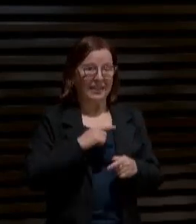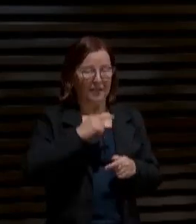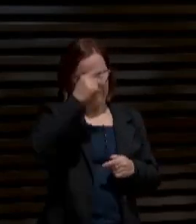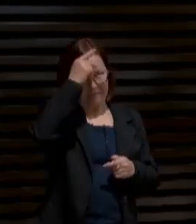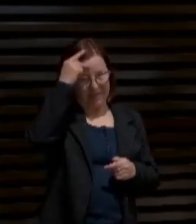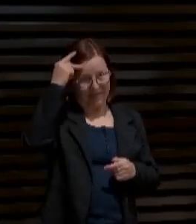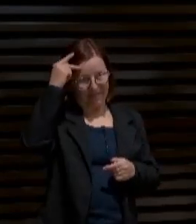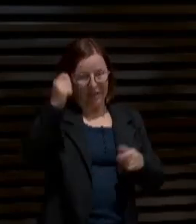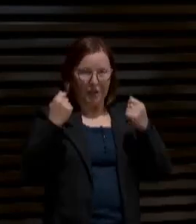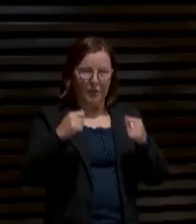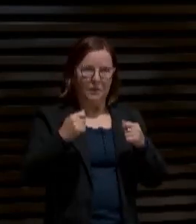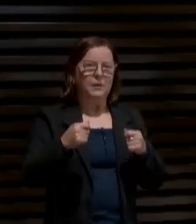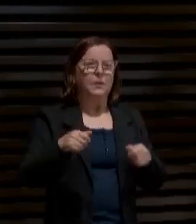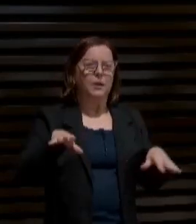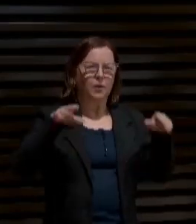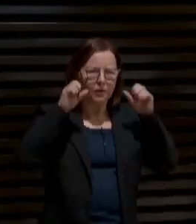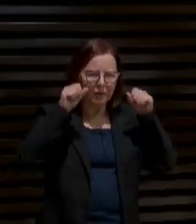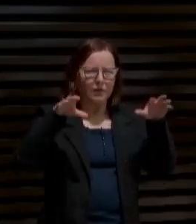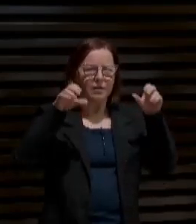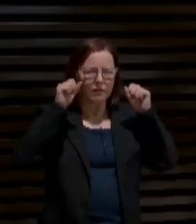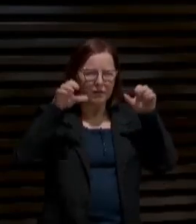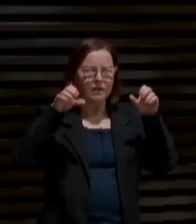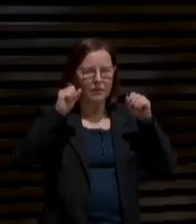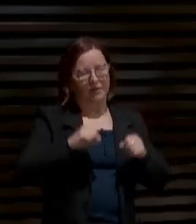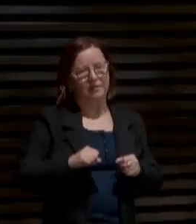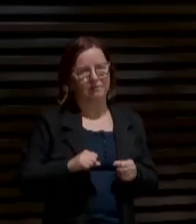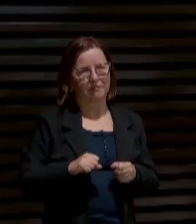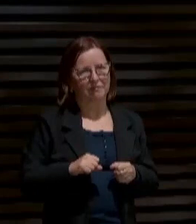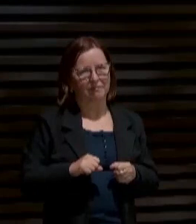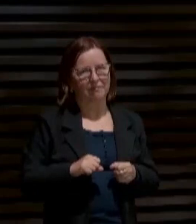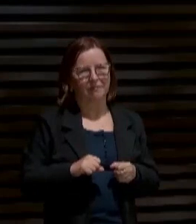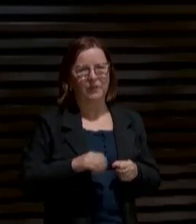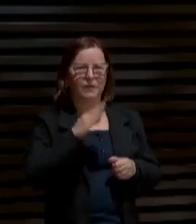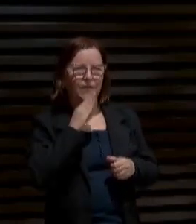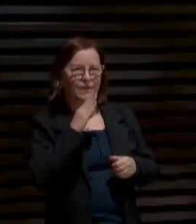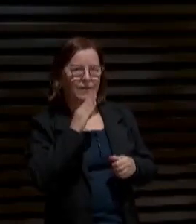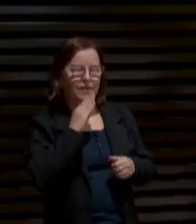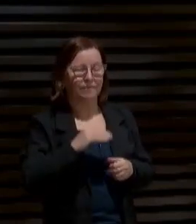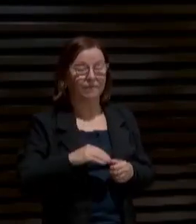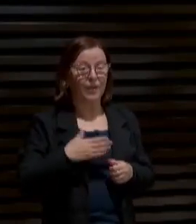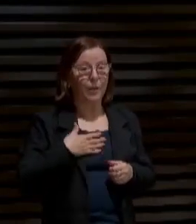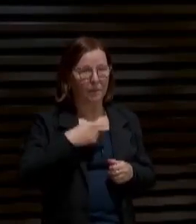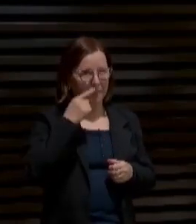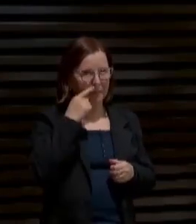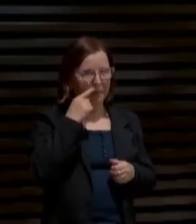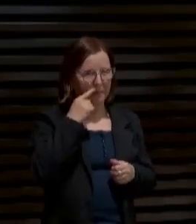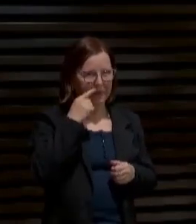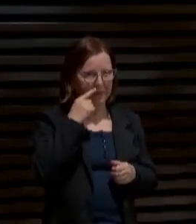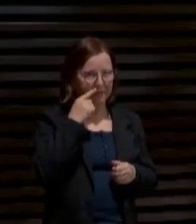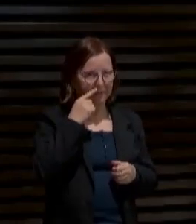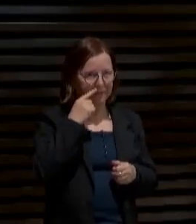modo de vez eu sou ruim meu pai era carpinteiro e uma vez ele na sala ele tava no serviço e eu quis matar